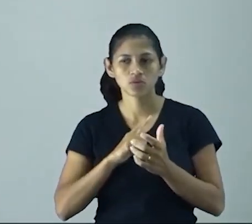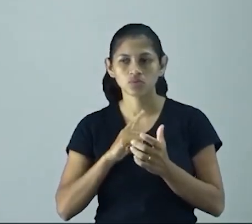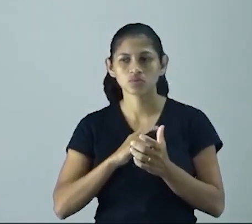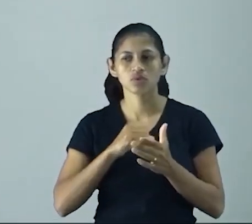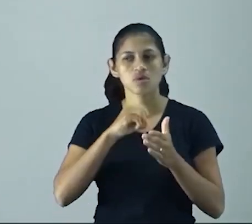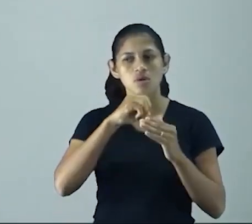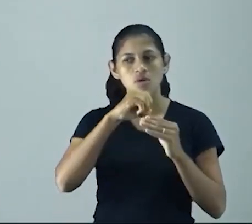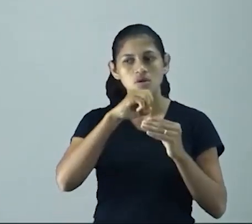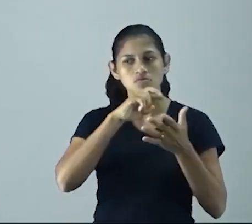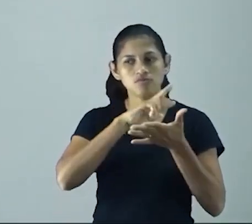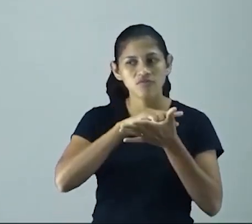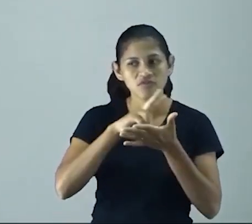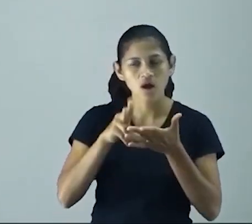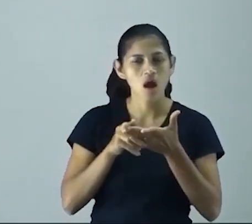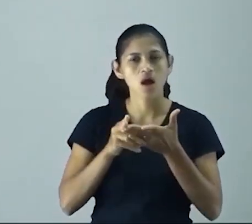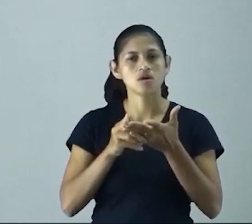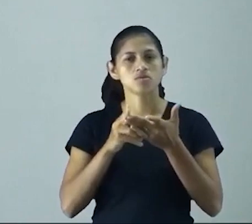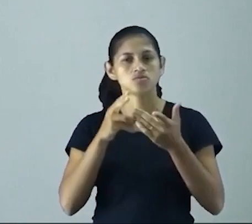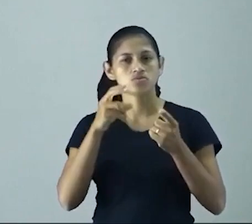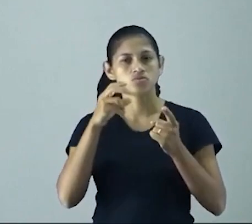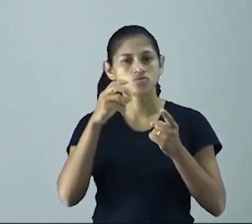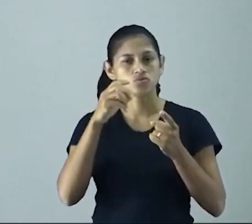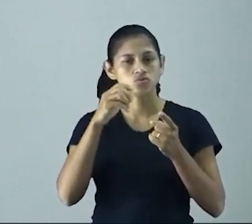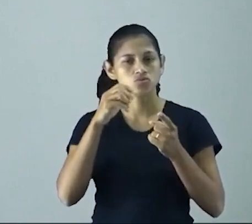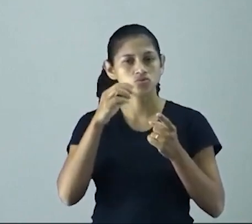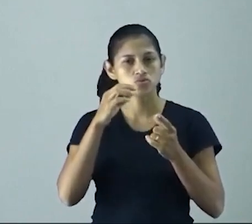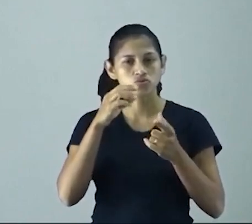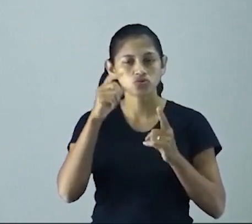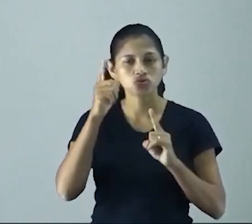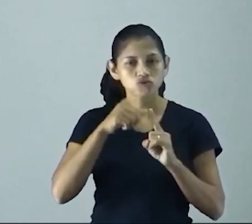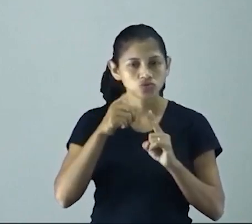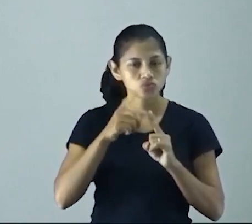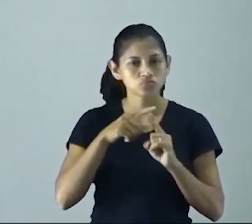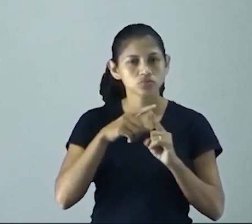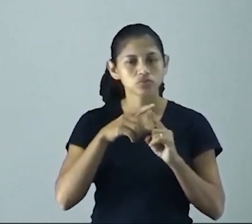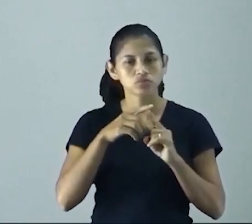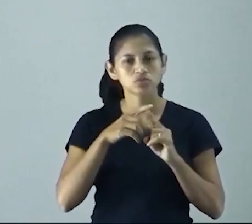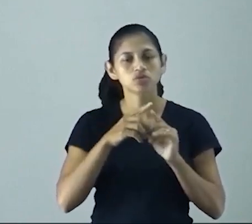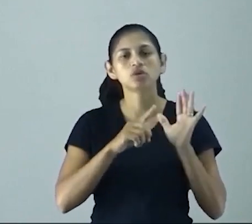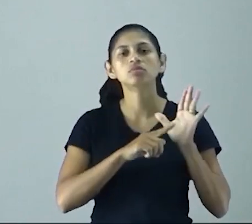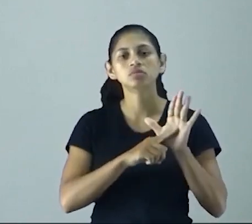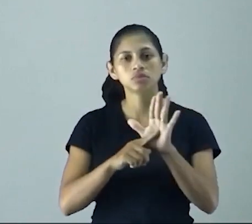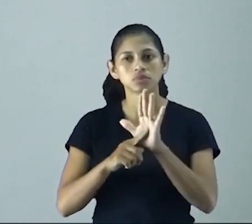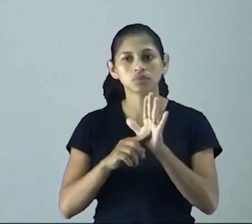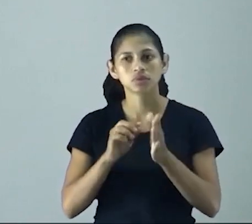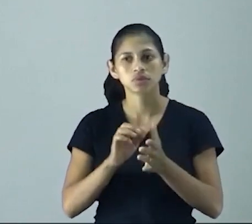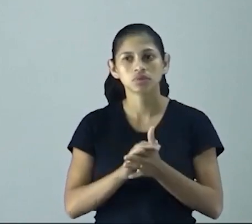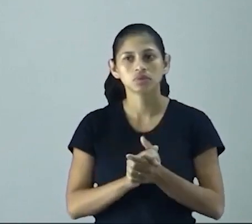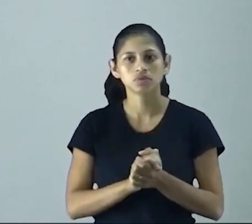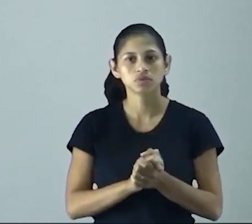esses verbetes de dicionários, de enciclopédias, então são exemplos aí de tipologias